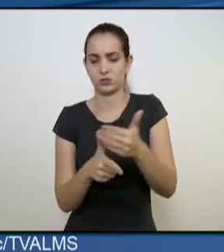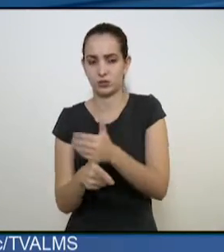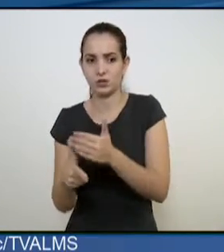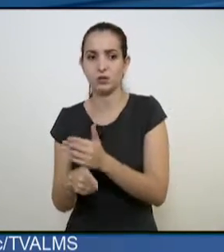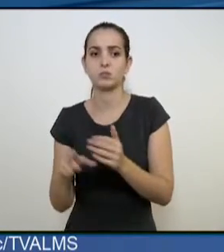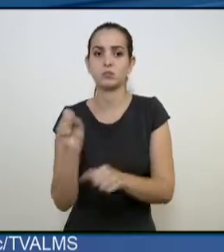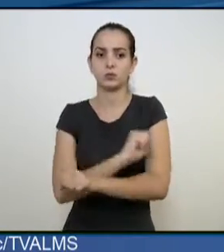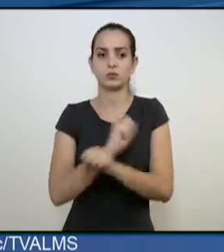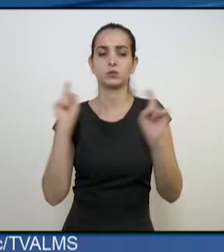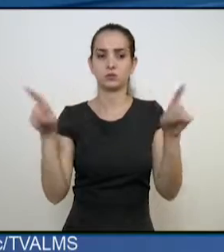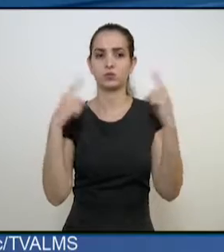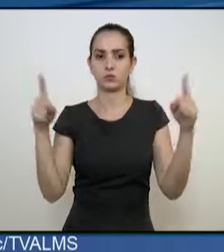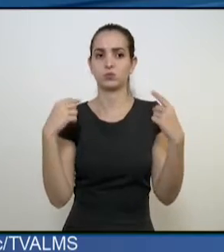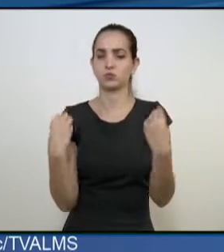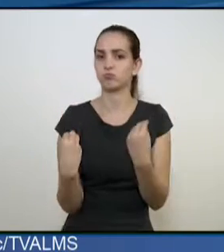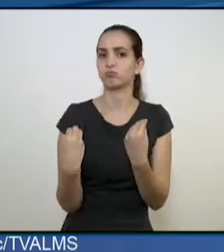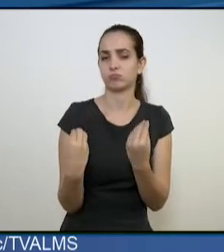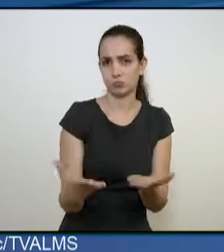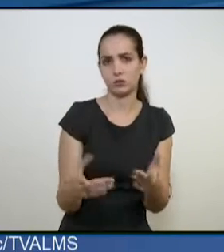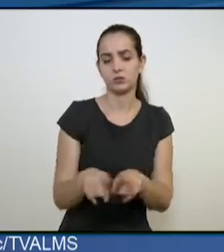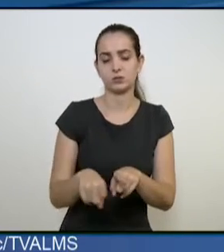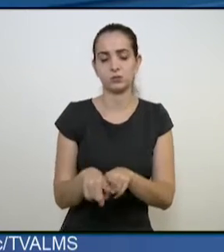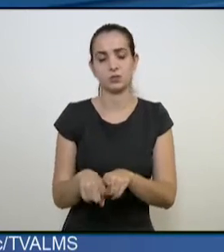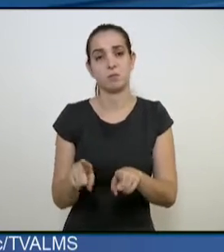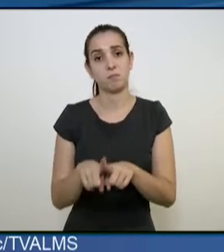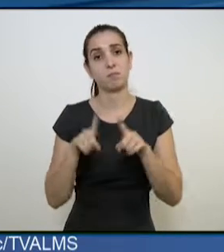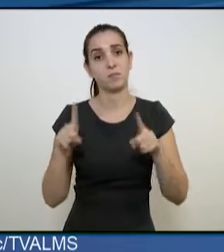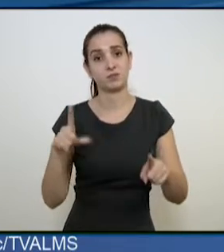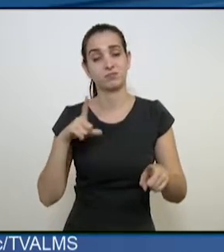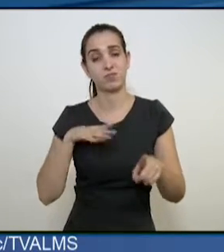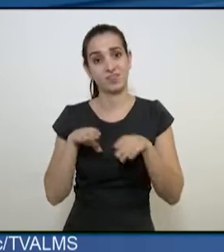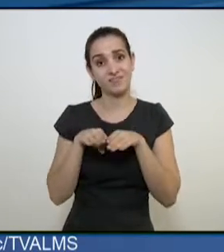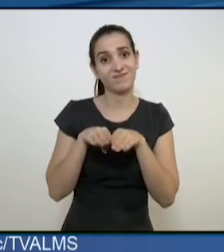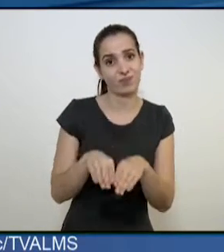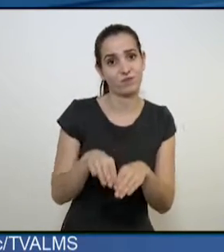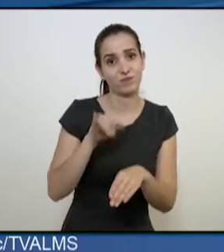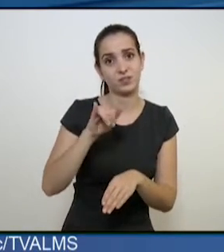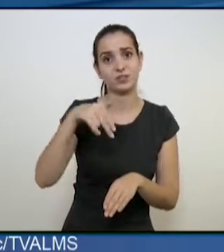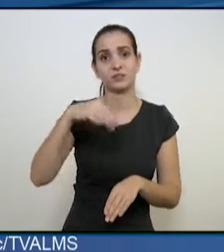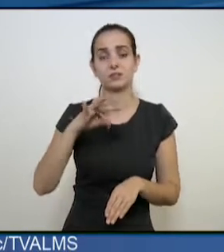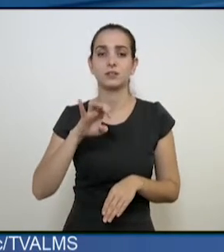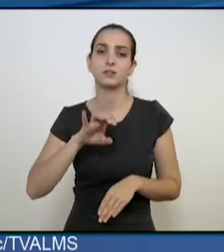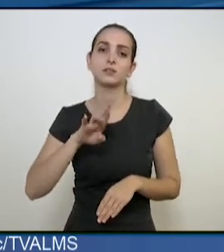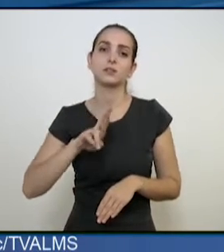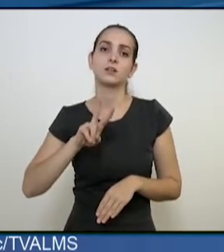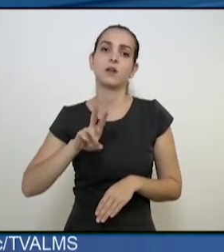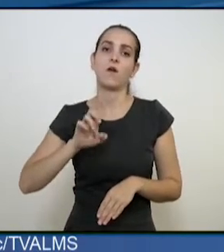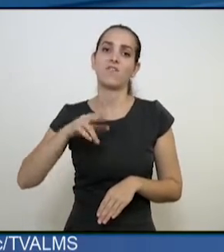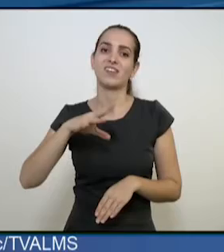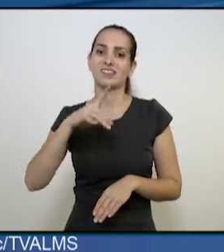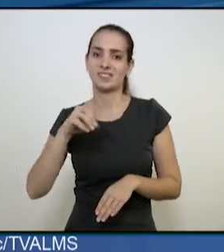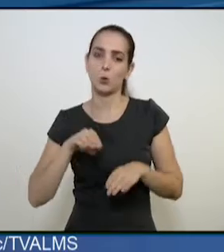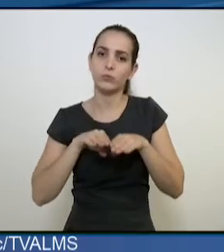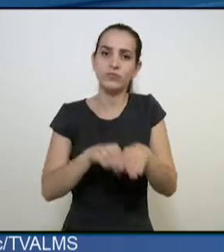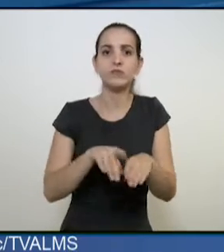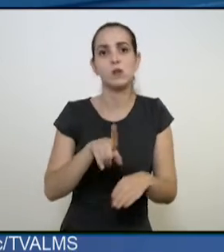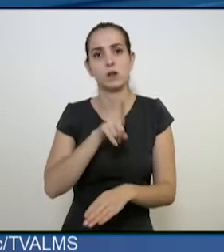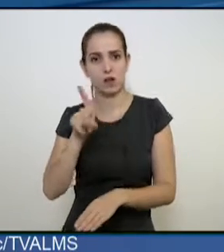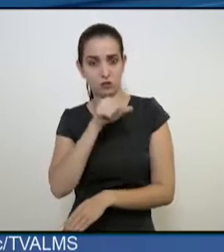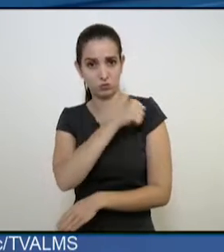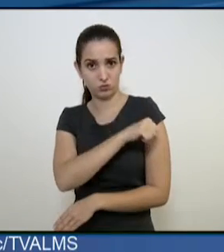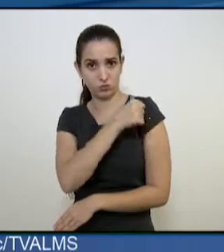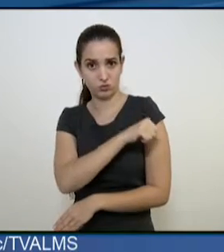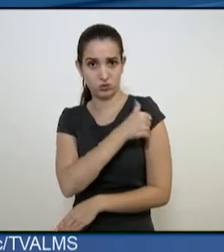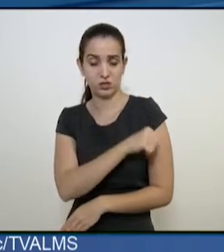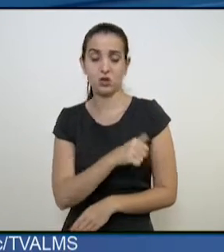foram entregues. Mas, em relação à intervenção do Rio de Janeiro, deputado Picarelli, eu